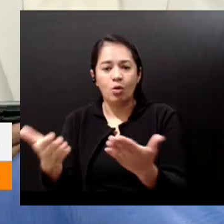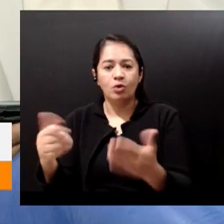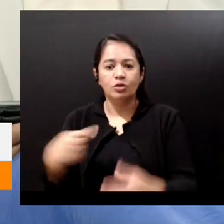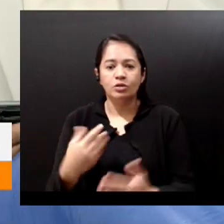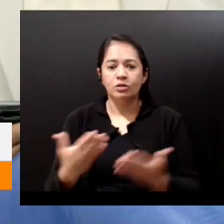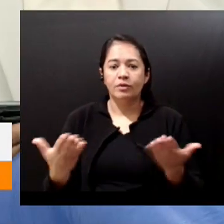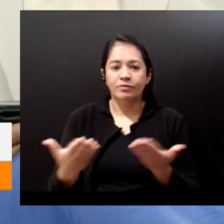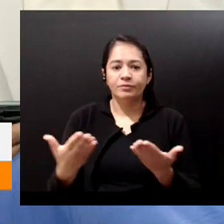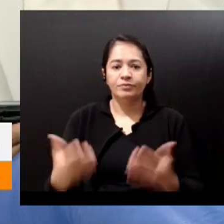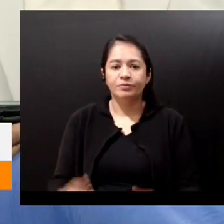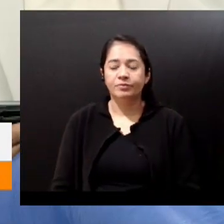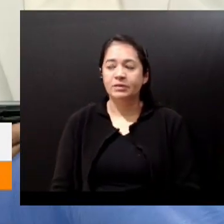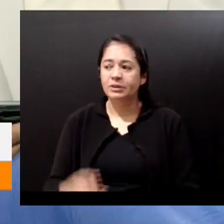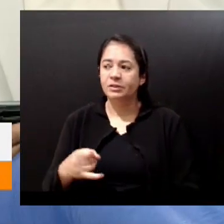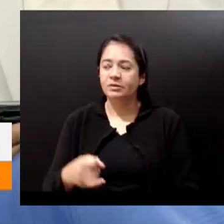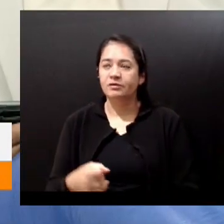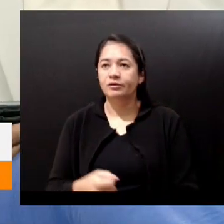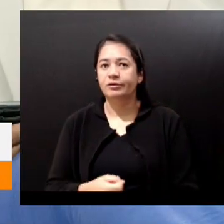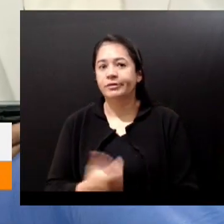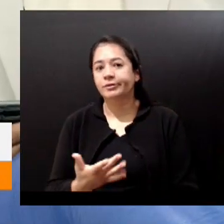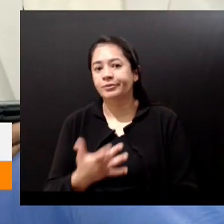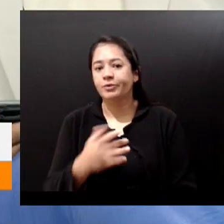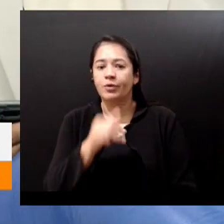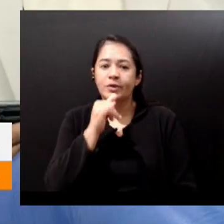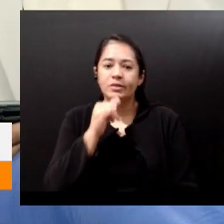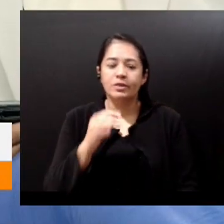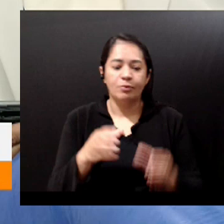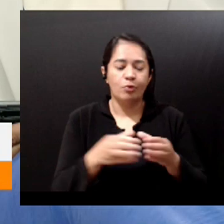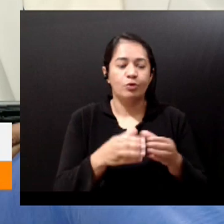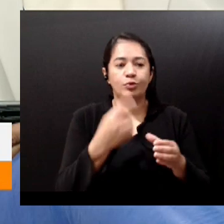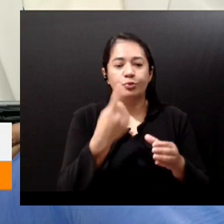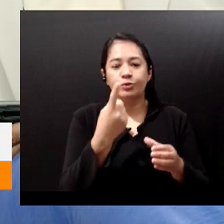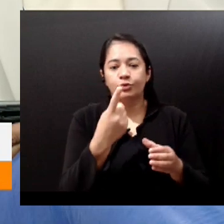100 pessoas, vamos fazer aí um parâmetro,